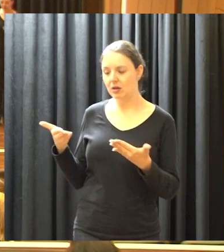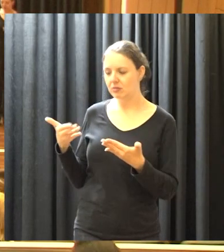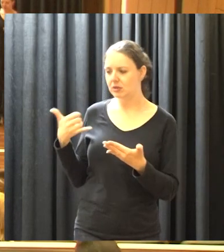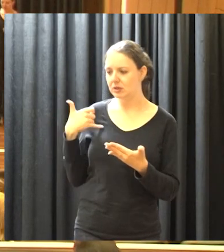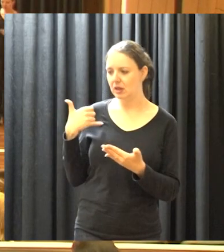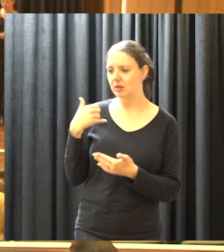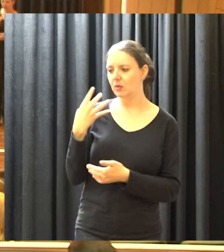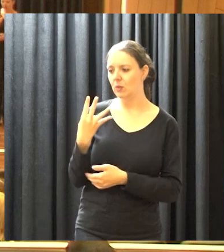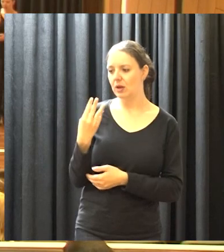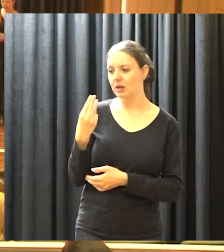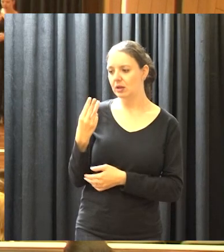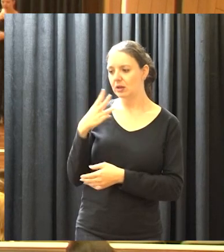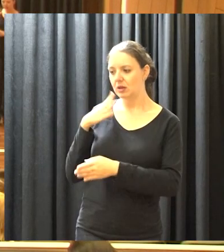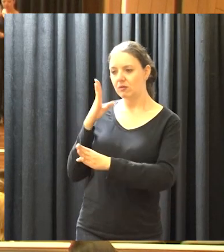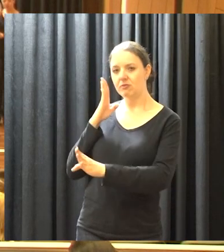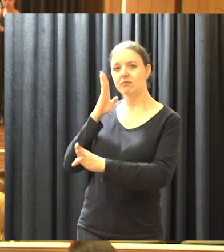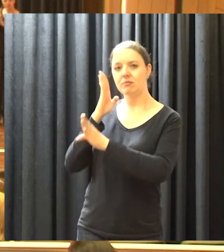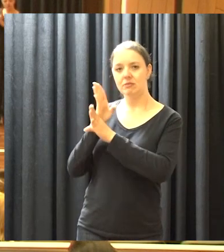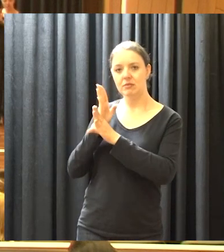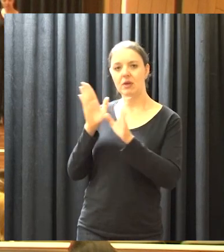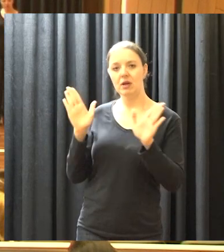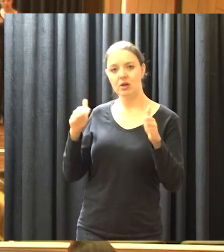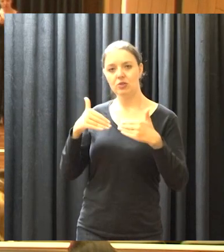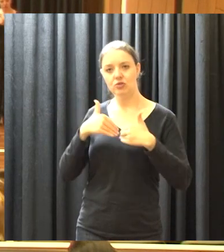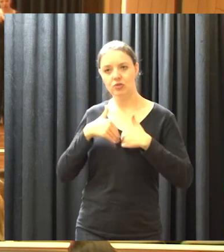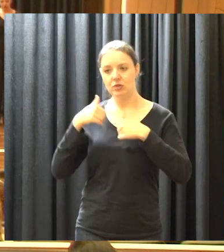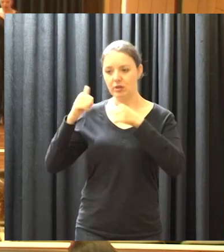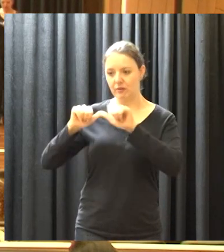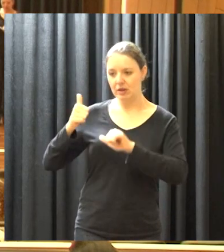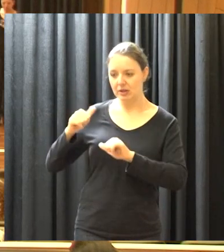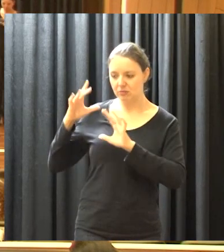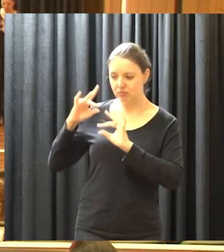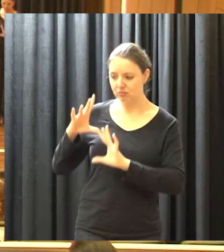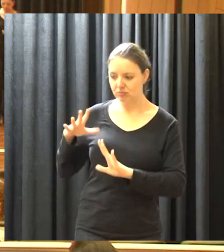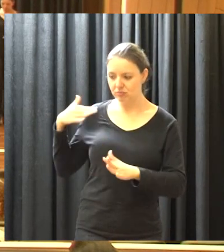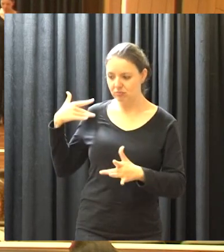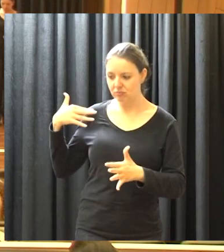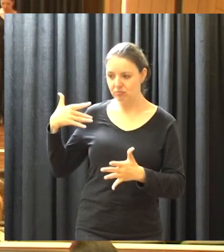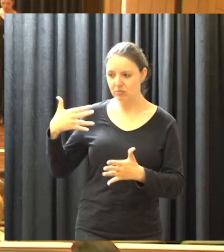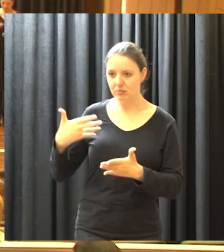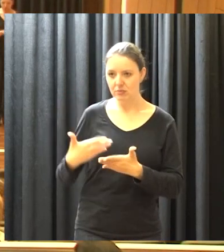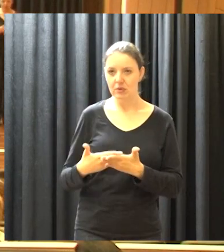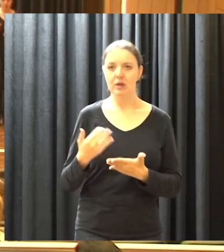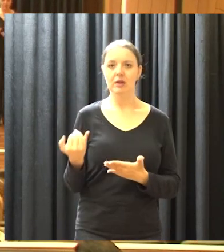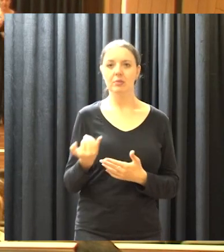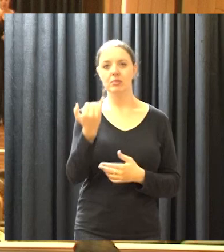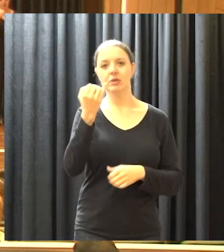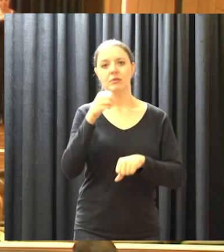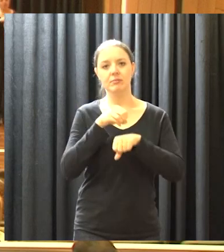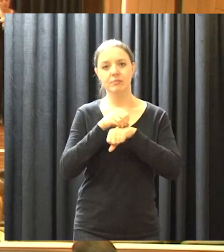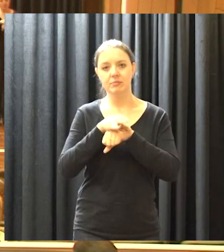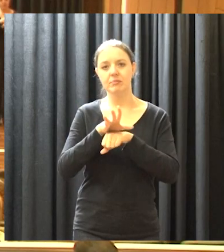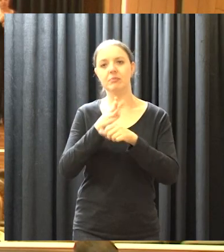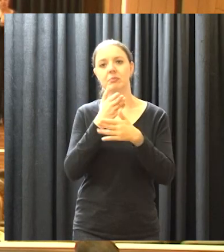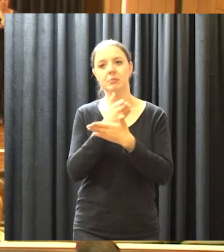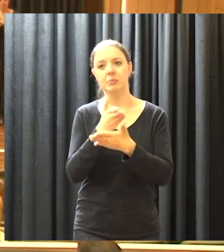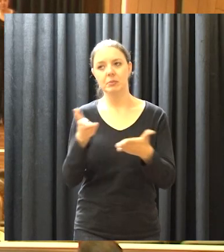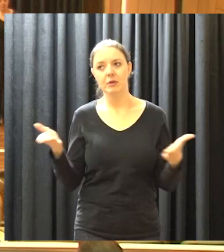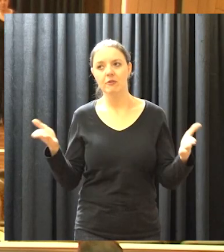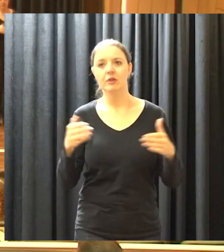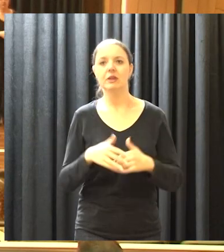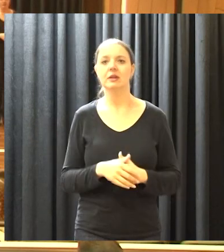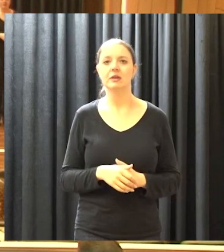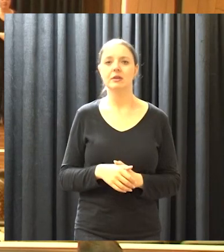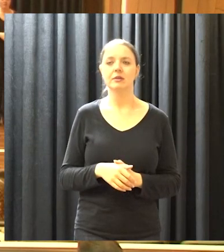43 anos, após um processo de avaliação muito cuidadoso, e eu acho importante trazer essa informação. Eu